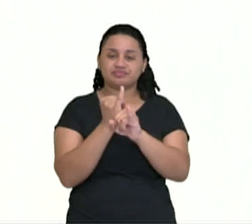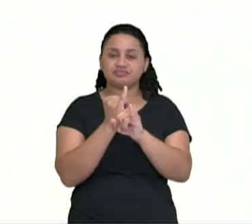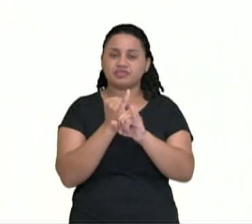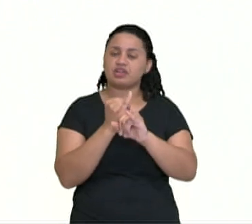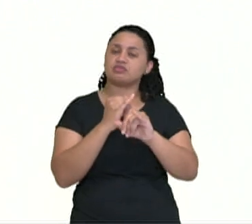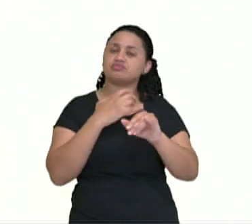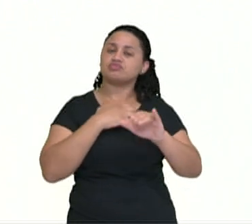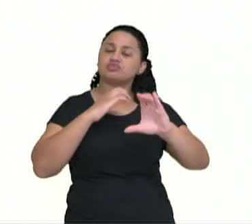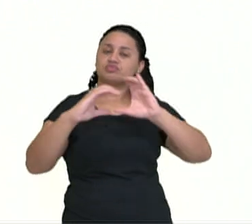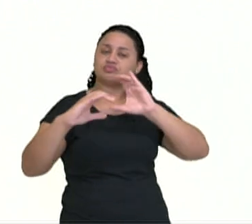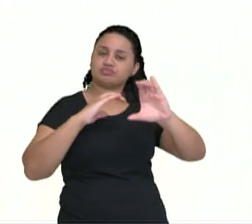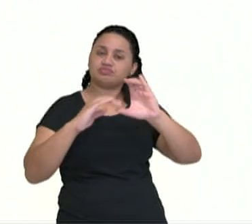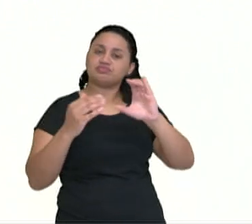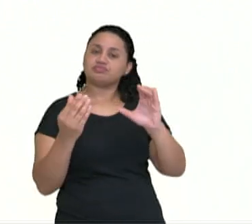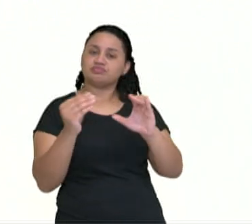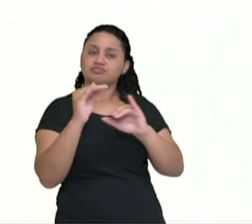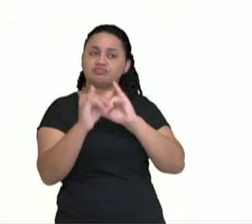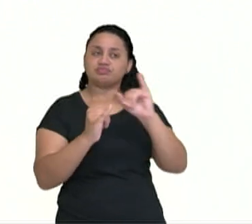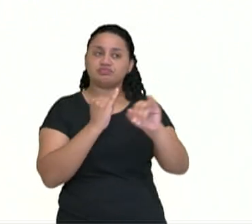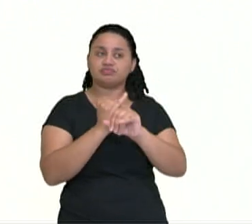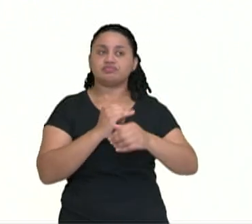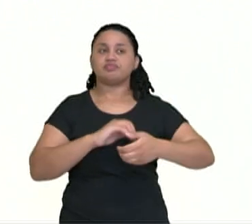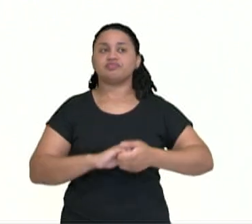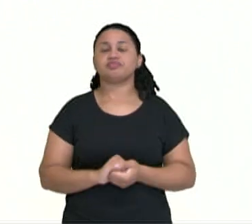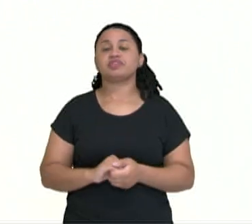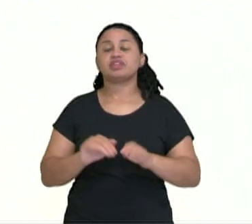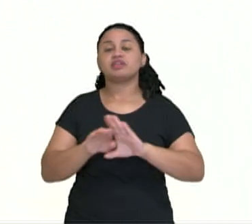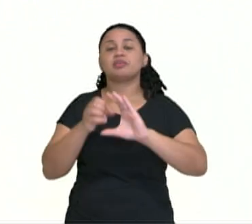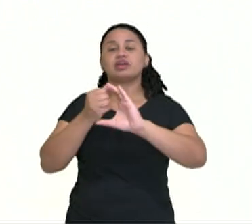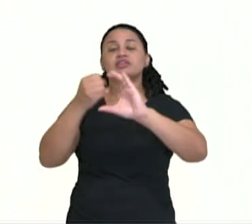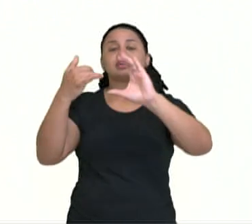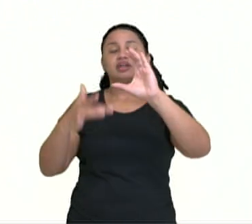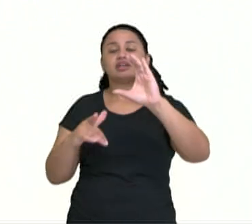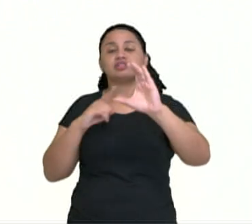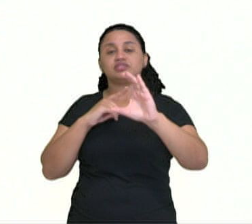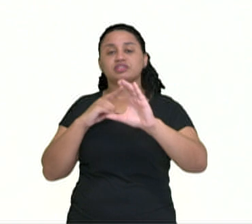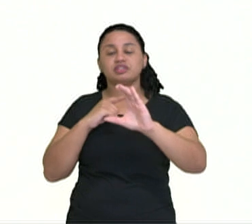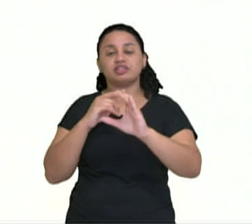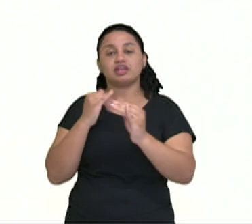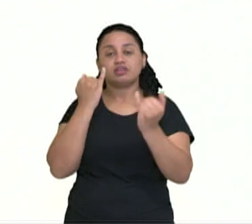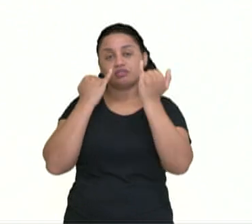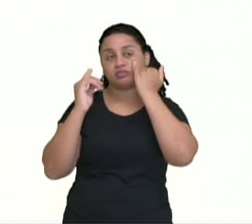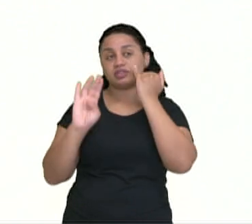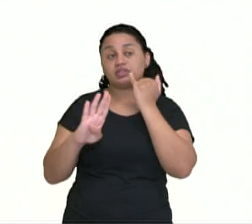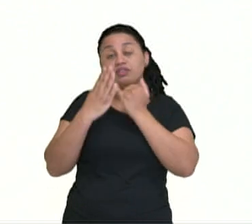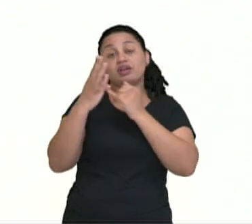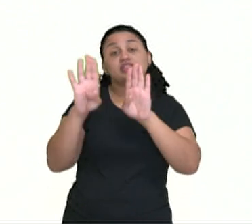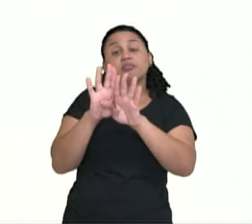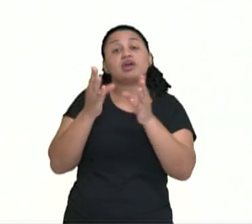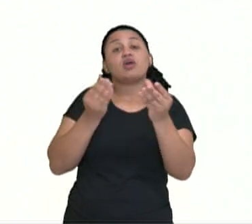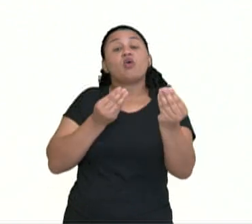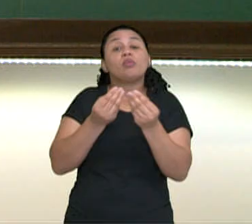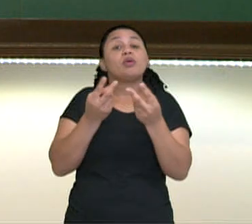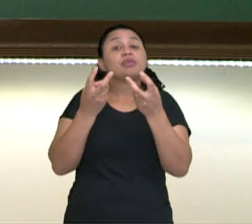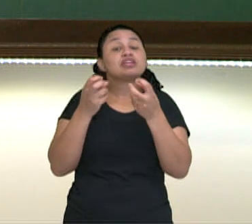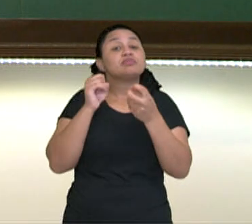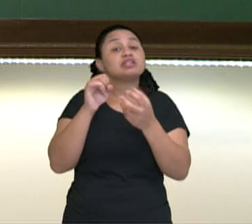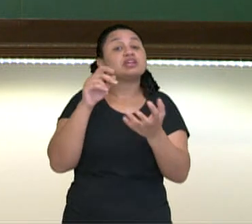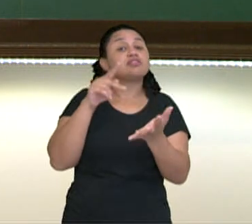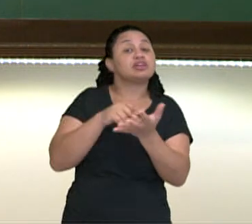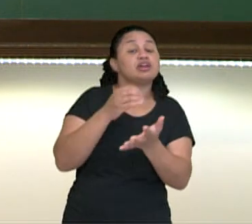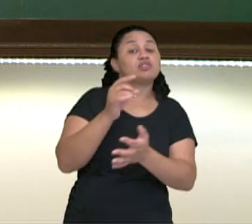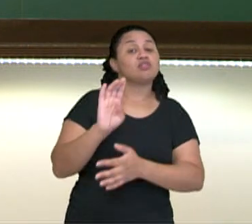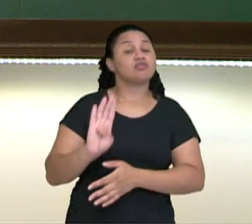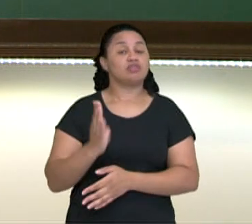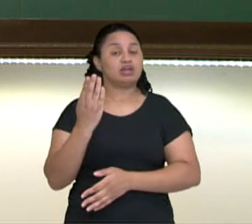de comunicação online, características das fake news e como identificá-las. Então, fiquem